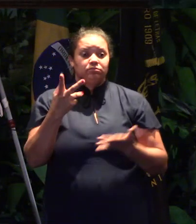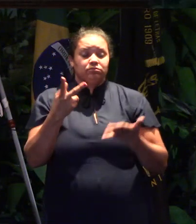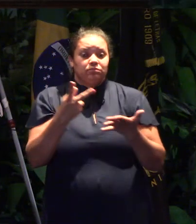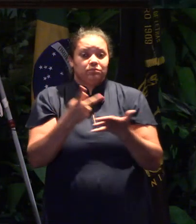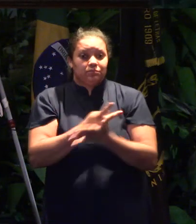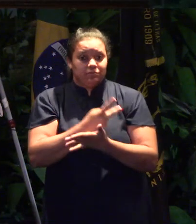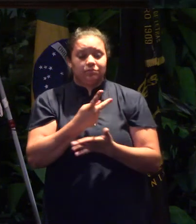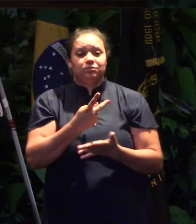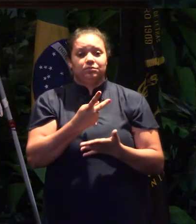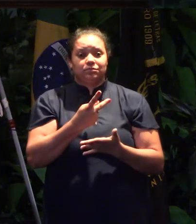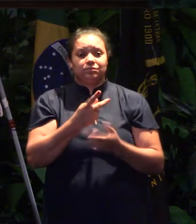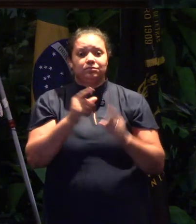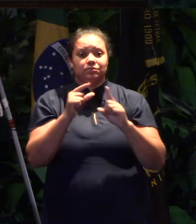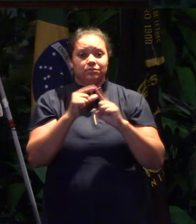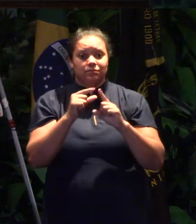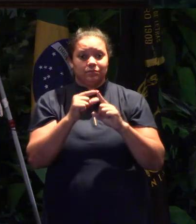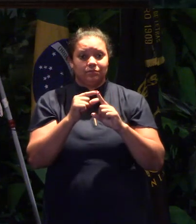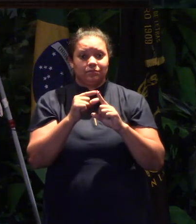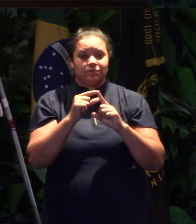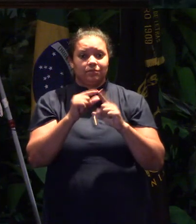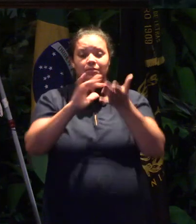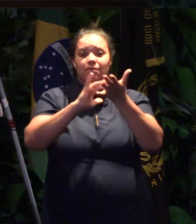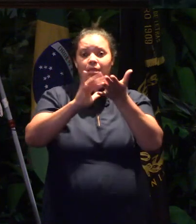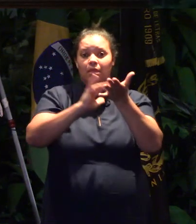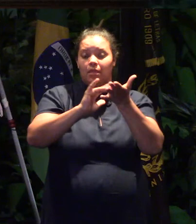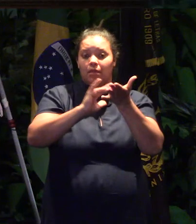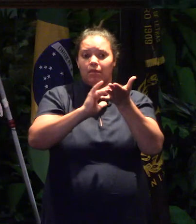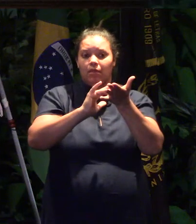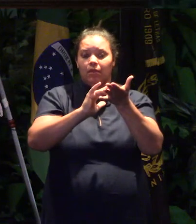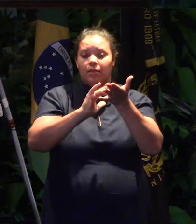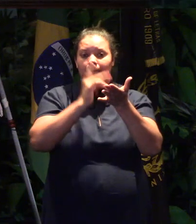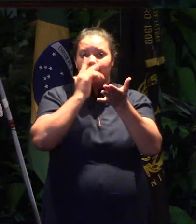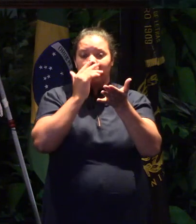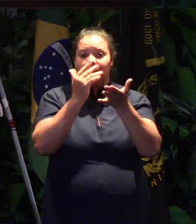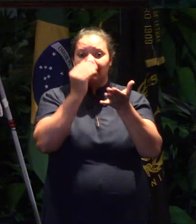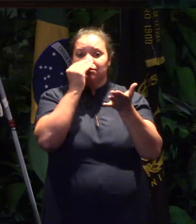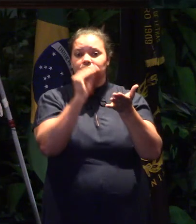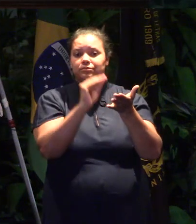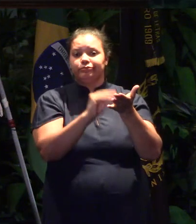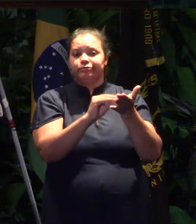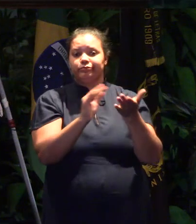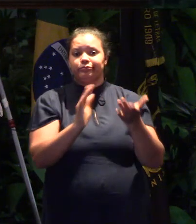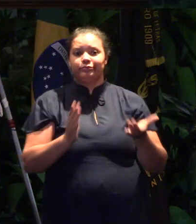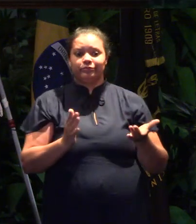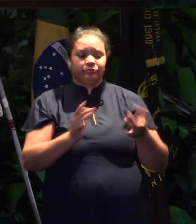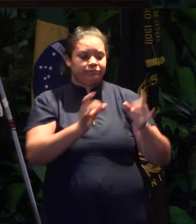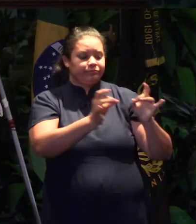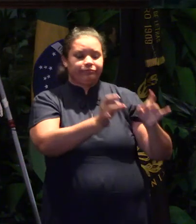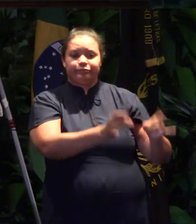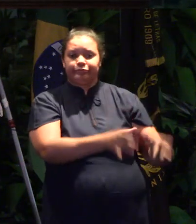acontecendo a palavra é essa, desbrailização, né? É que as pessoas, com as tecnologias, estão